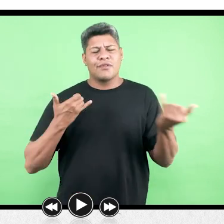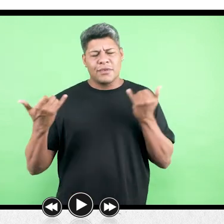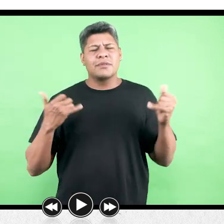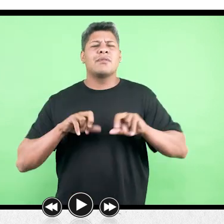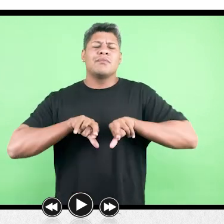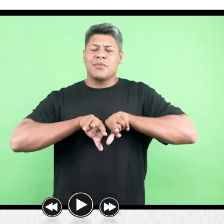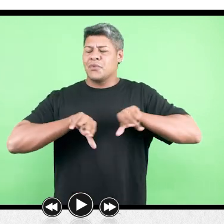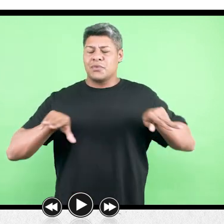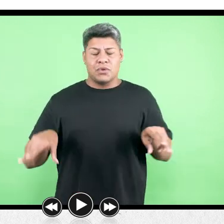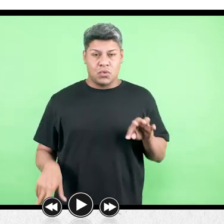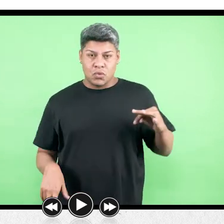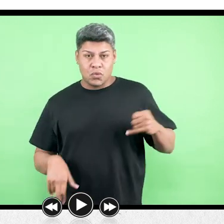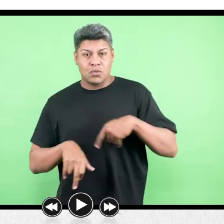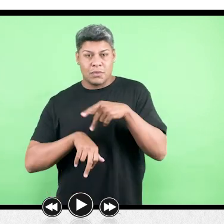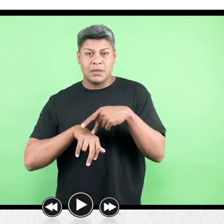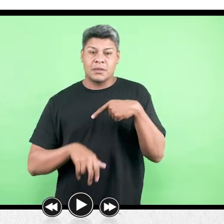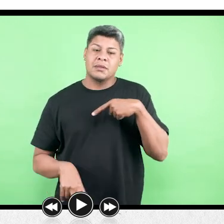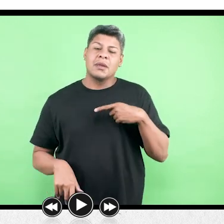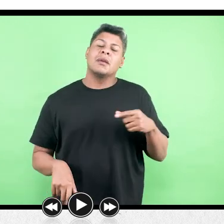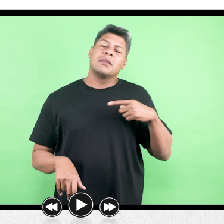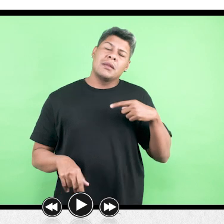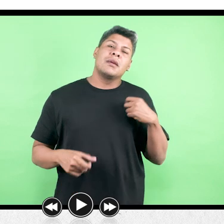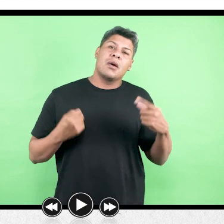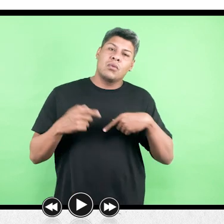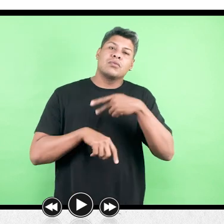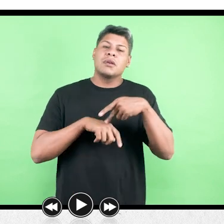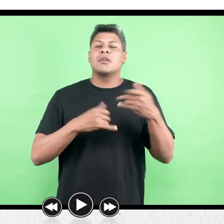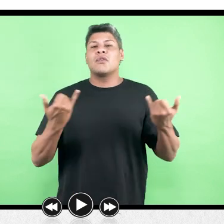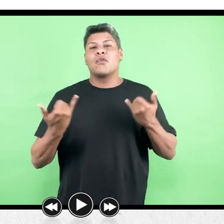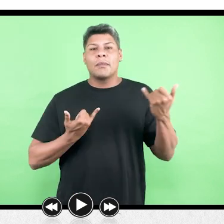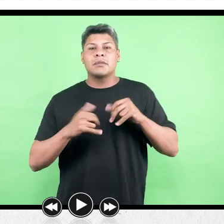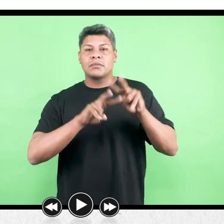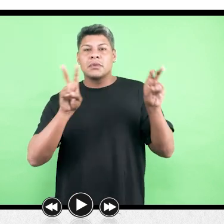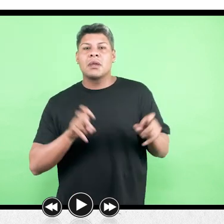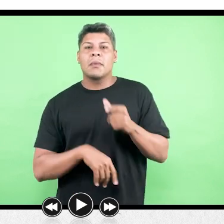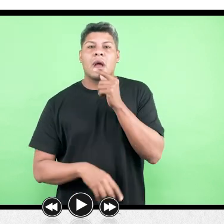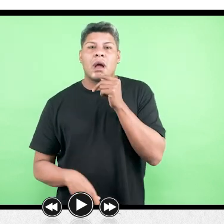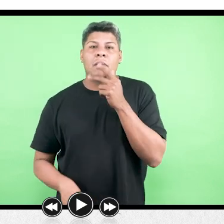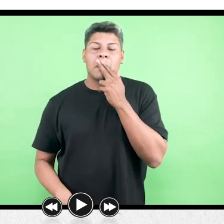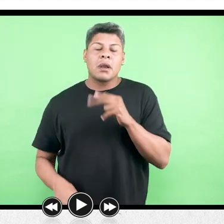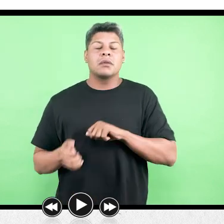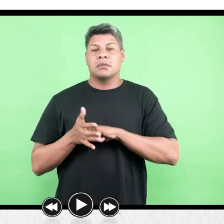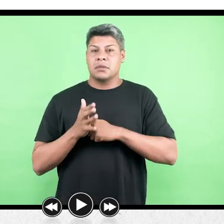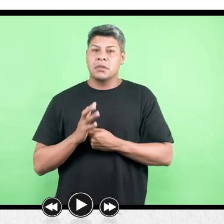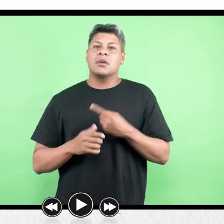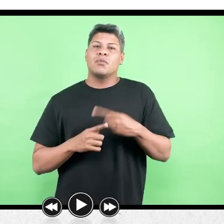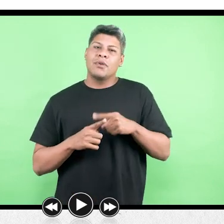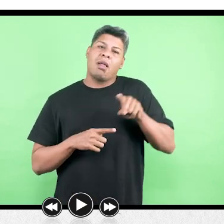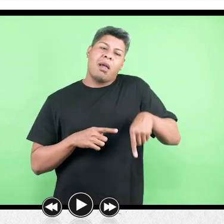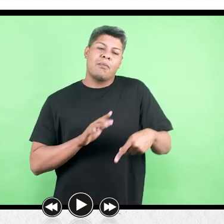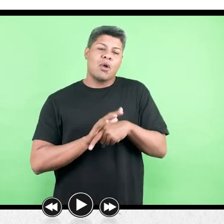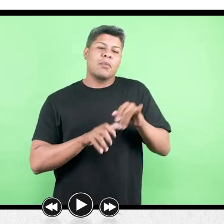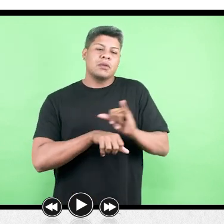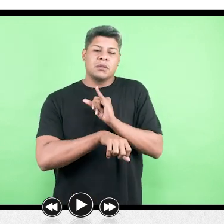informações. Não são todos os países, por vezes tem países que as informações sobre água são inclusive sigilosas, porque é estratégico.